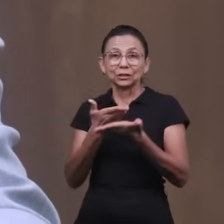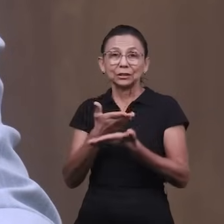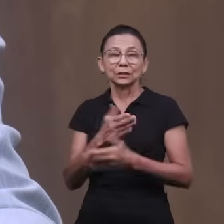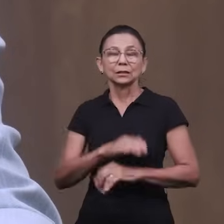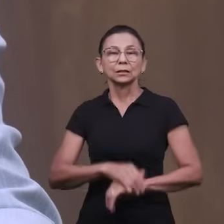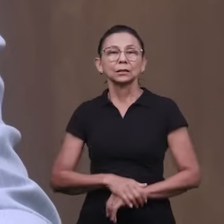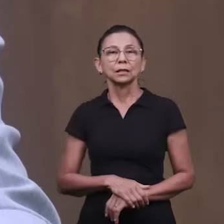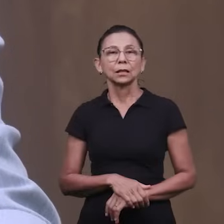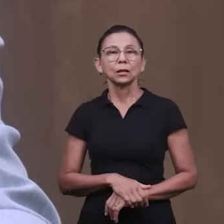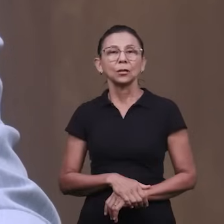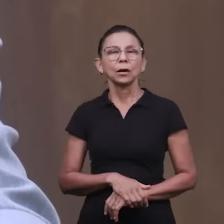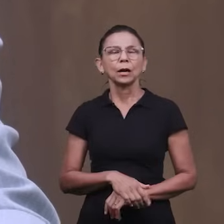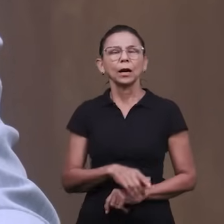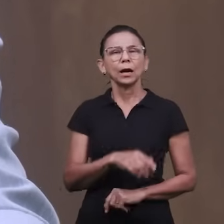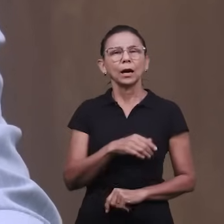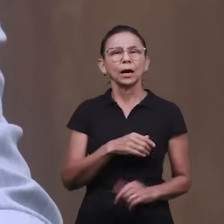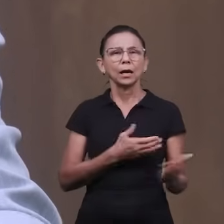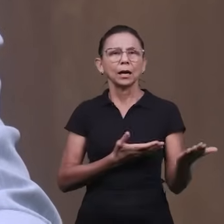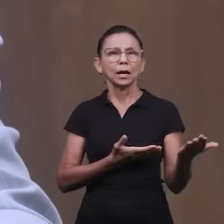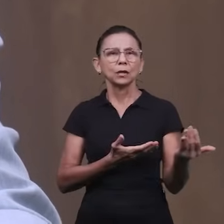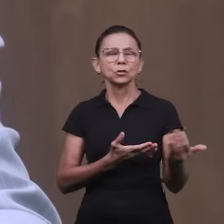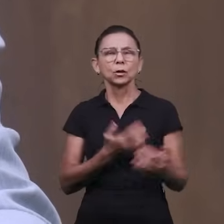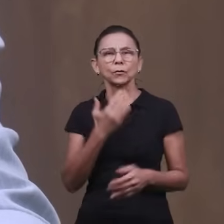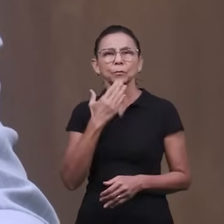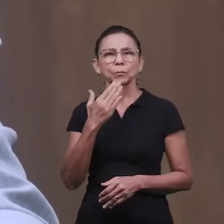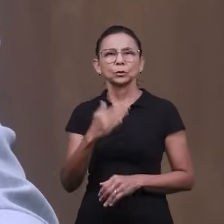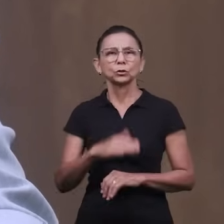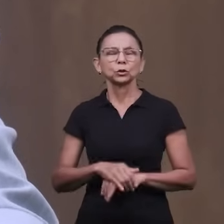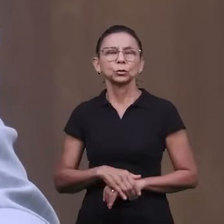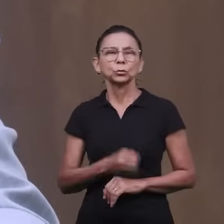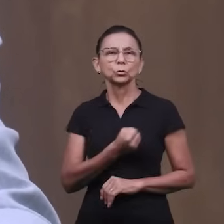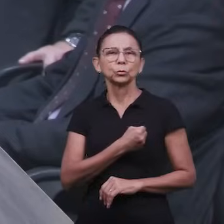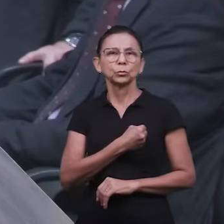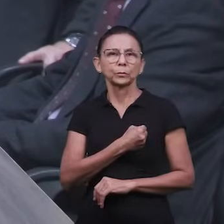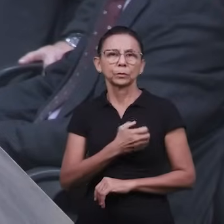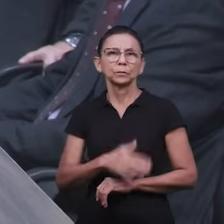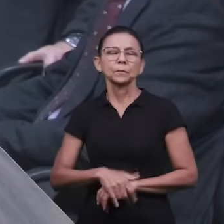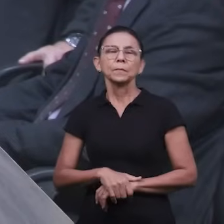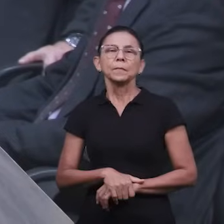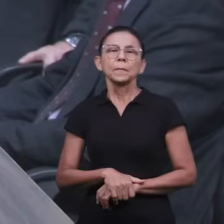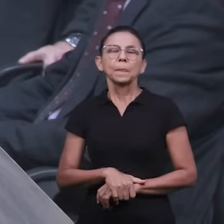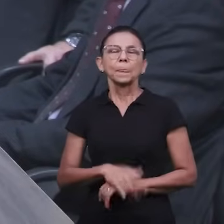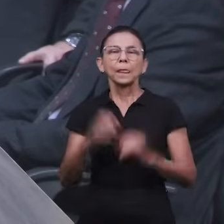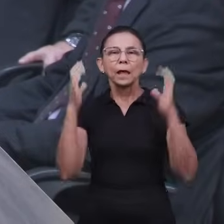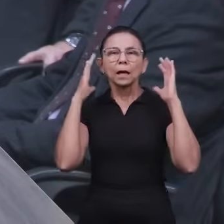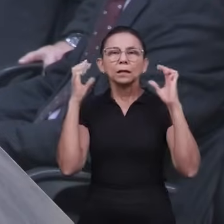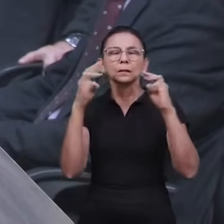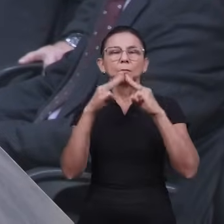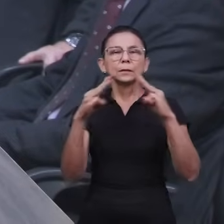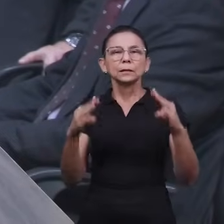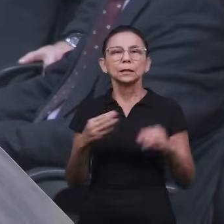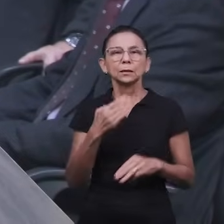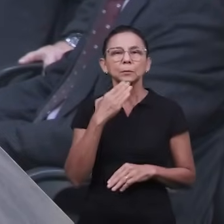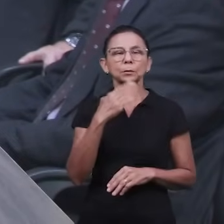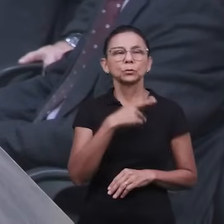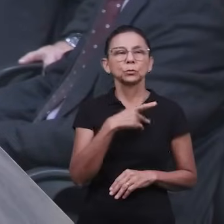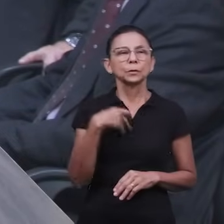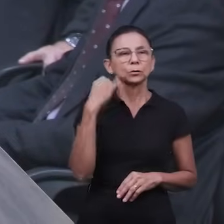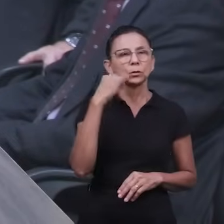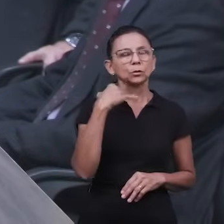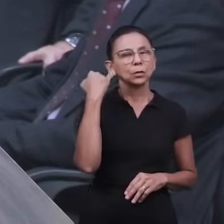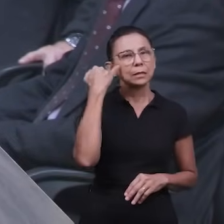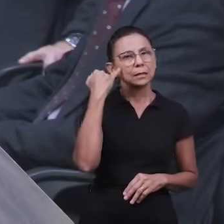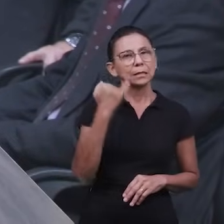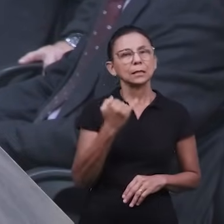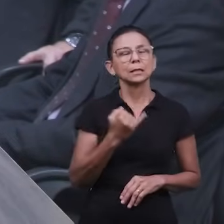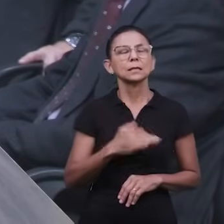Manaim e mandou até uma correspondência para o pastor Josias Júnior, e ele encaminhou para nós. E ela comentou que o professor chegou na sala de